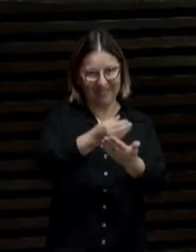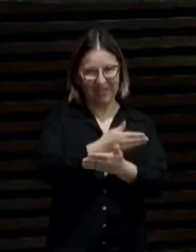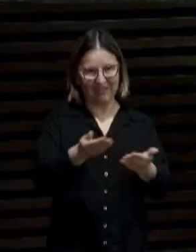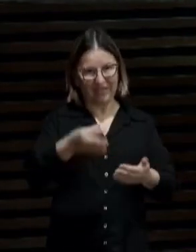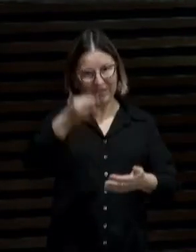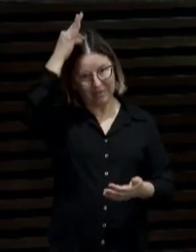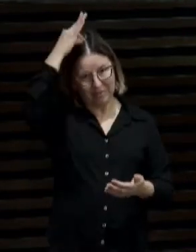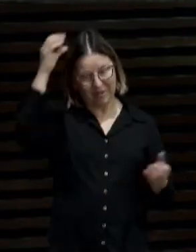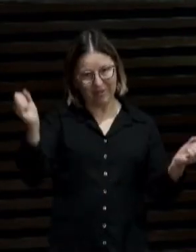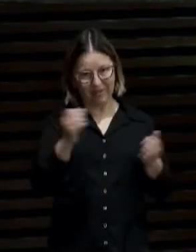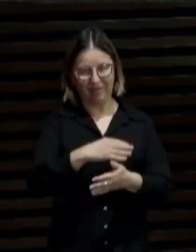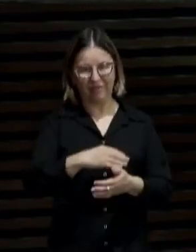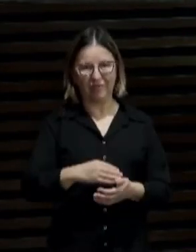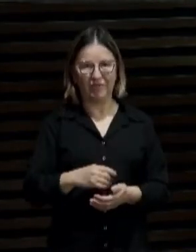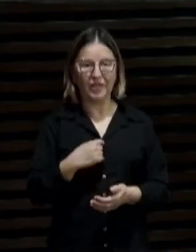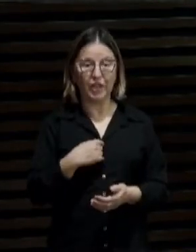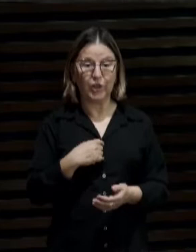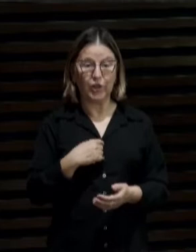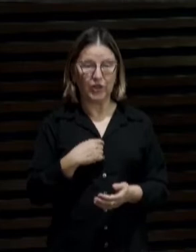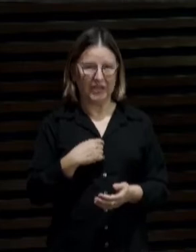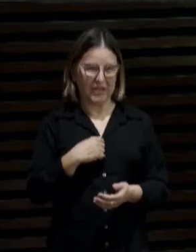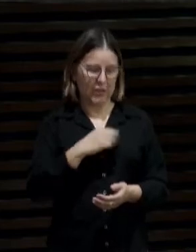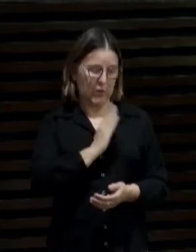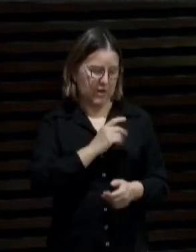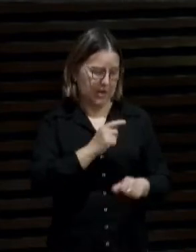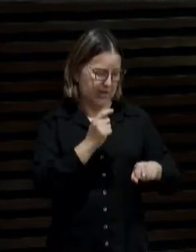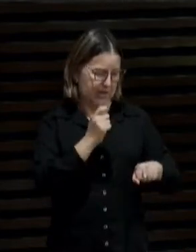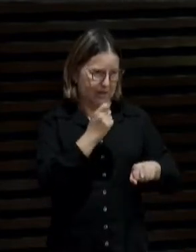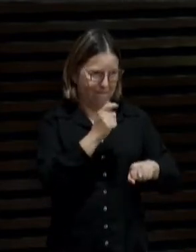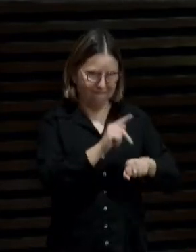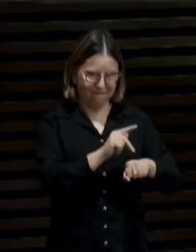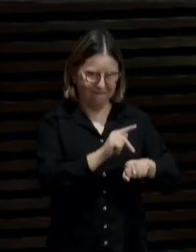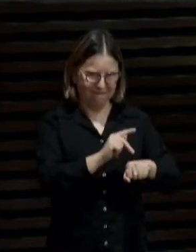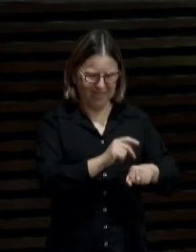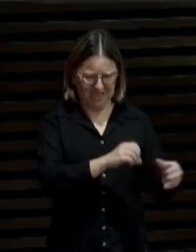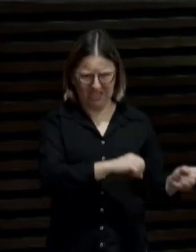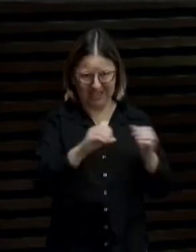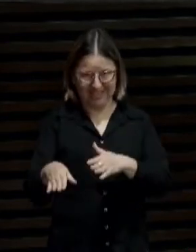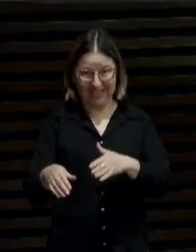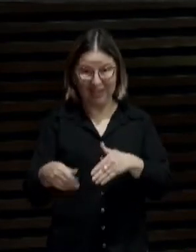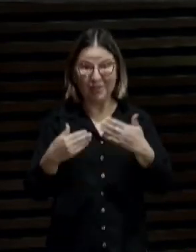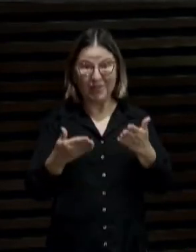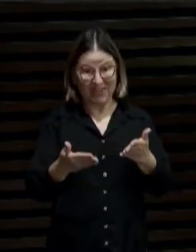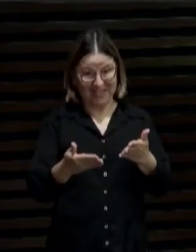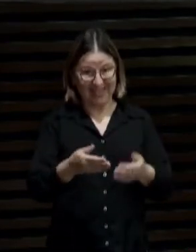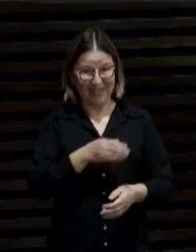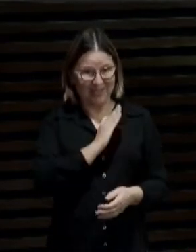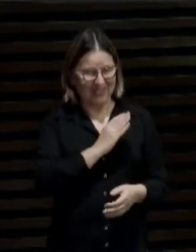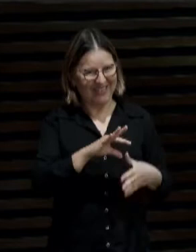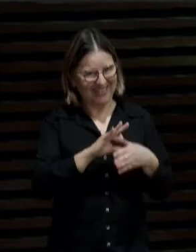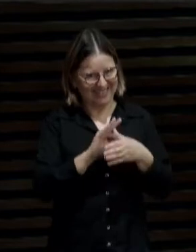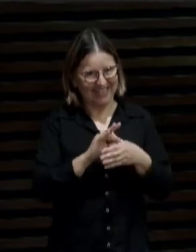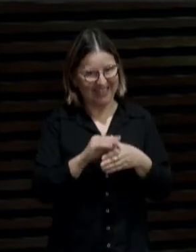Eu vou tirar de vocês o coração de pedra, eu vou dar um coração de carne, eu vou colocar o meu espírito dentro de vocês, eu vou fazer que vocês andem nos meus estatutos, vou